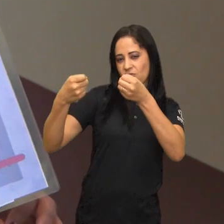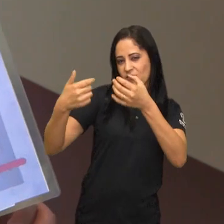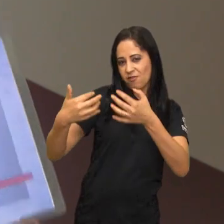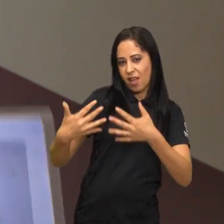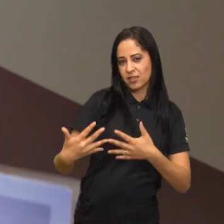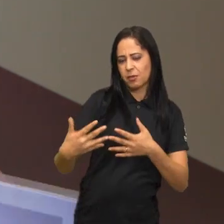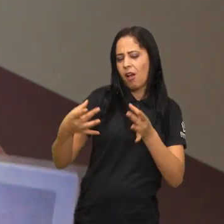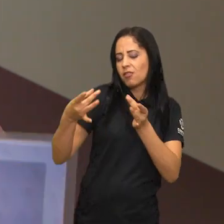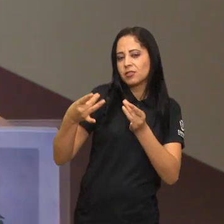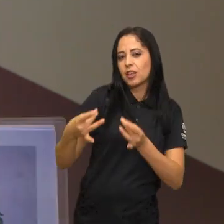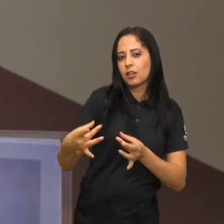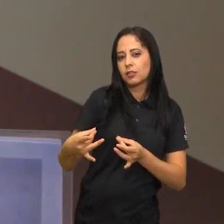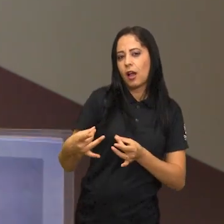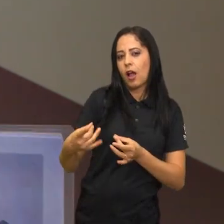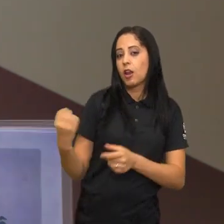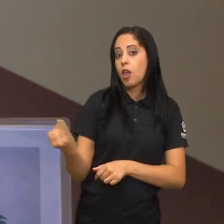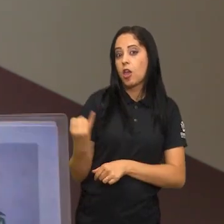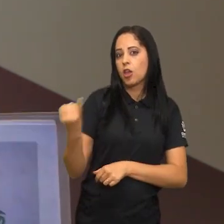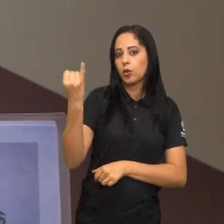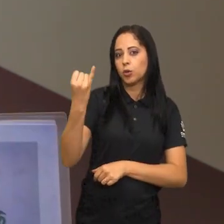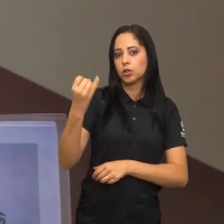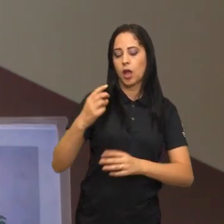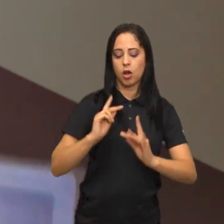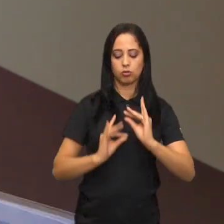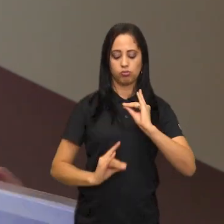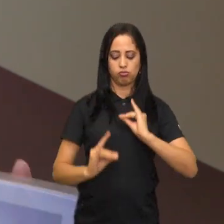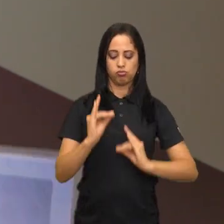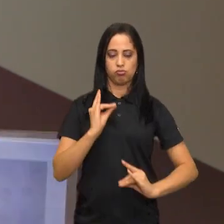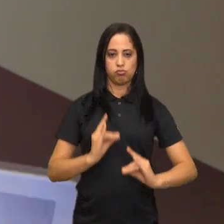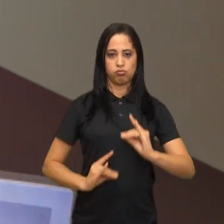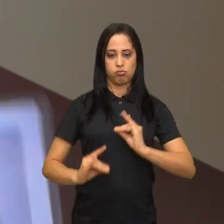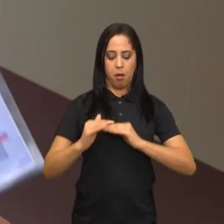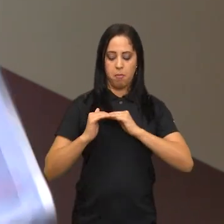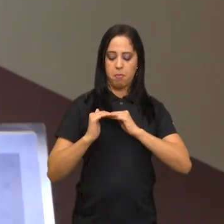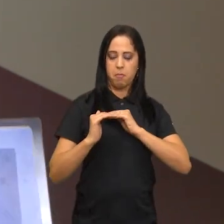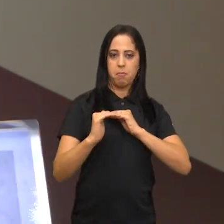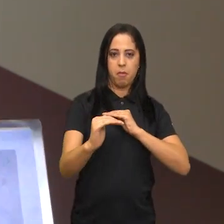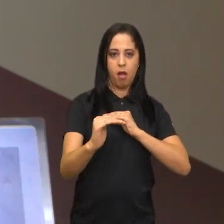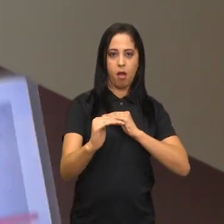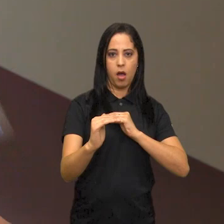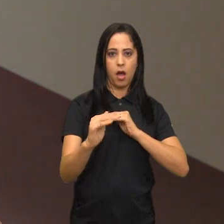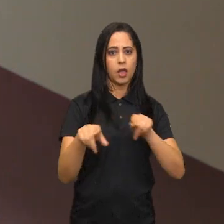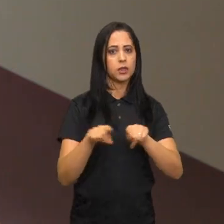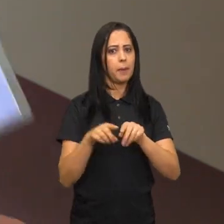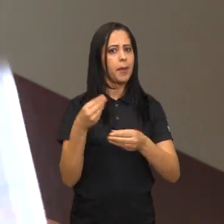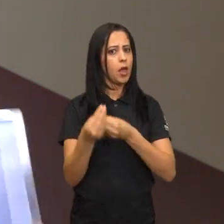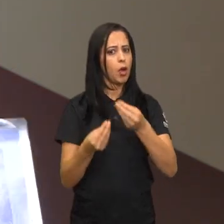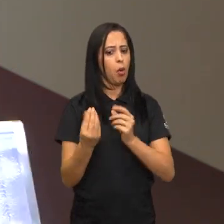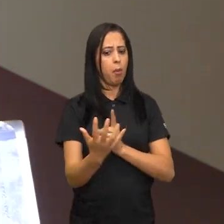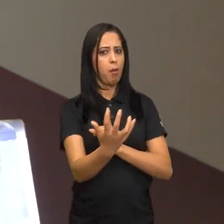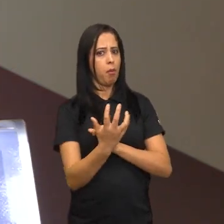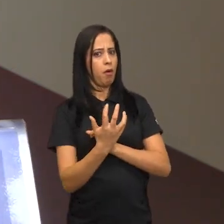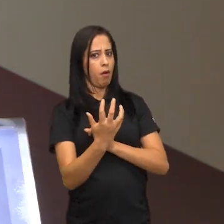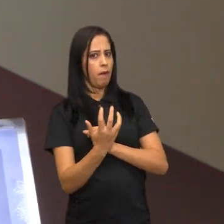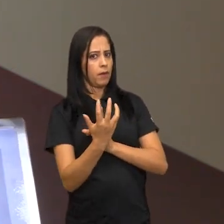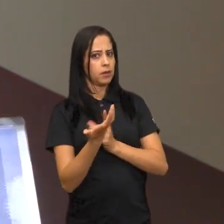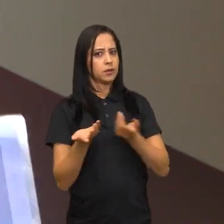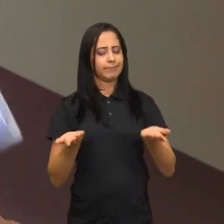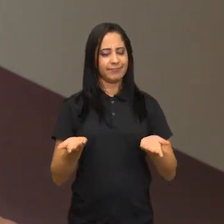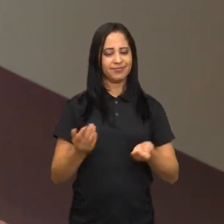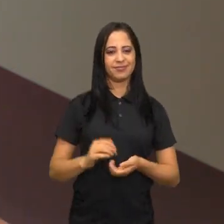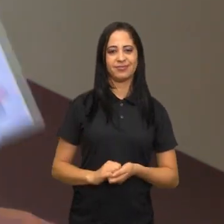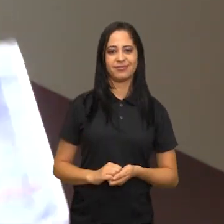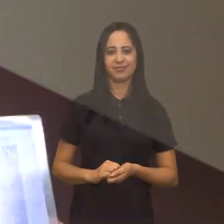pra gente a importância do equilíbrio hormonal e, principalmente, como esses hormônios interferem no dia a dia da